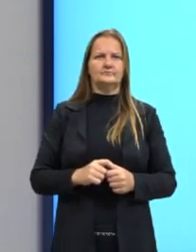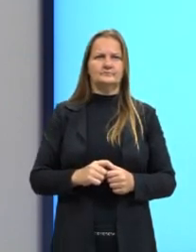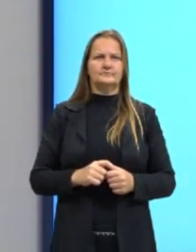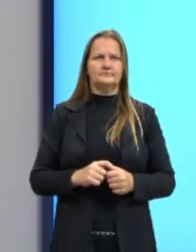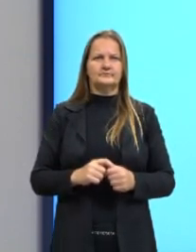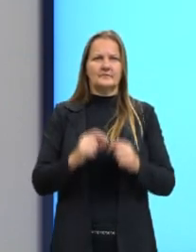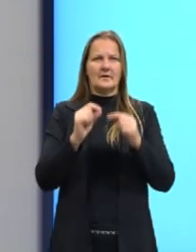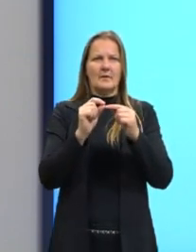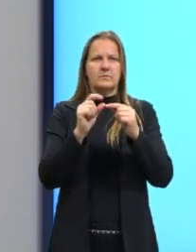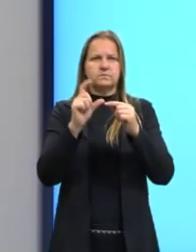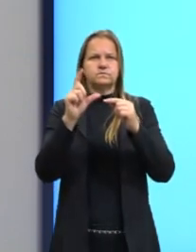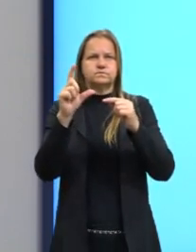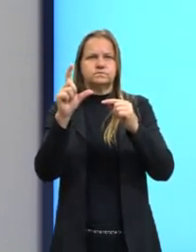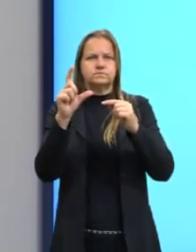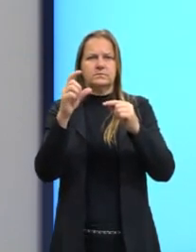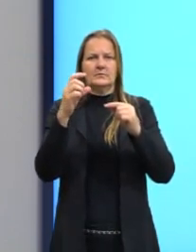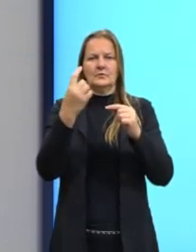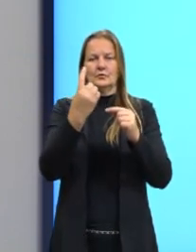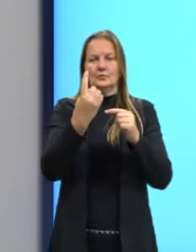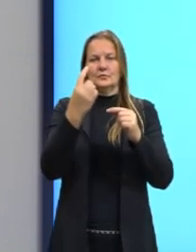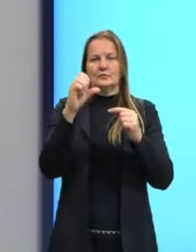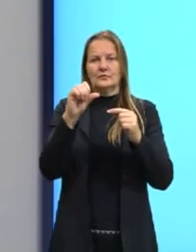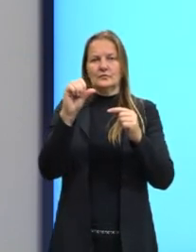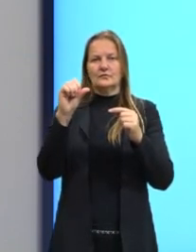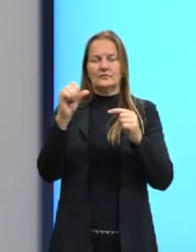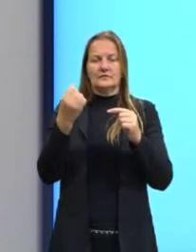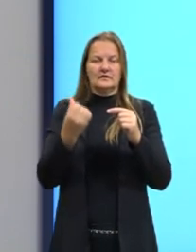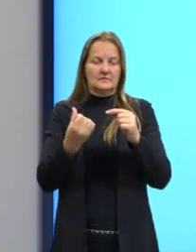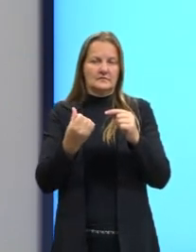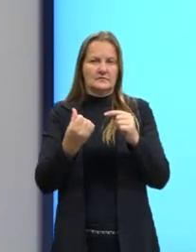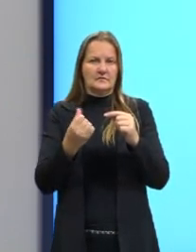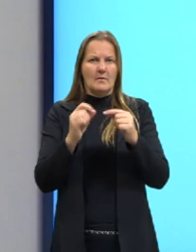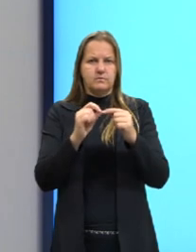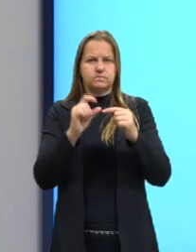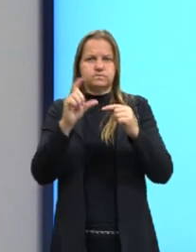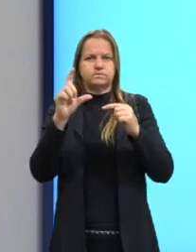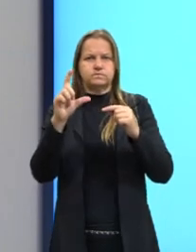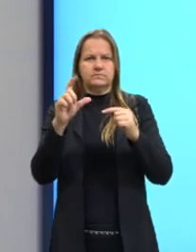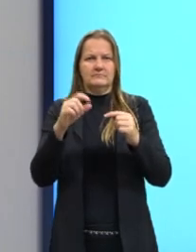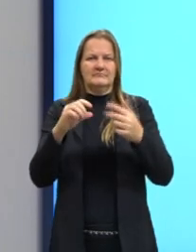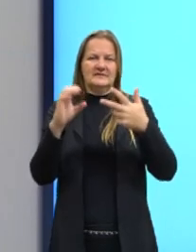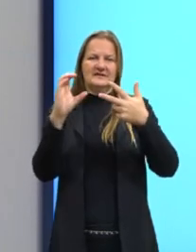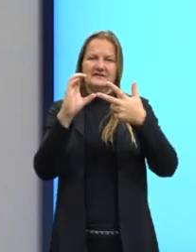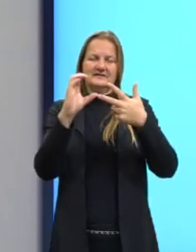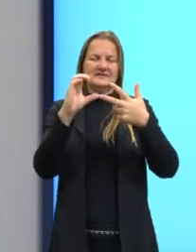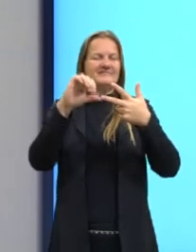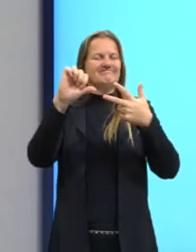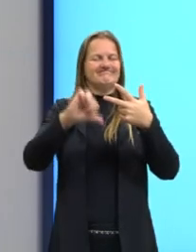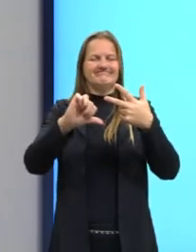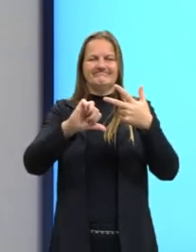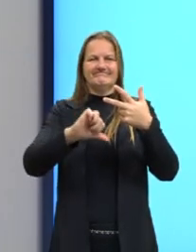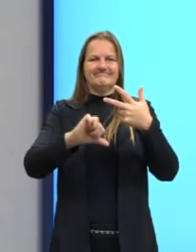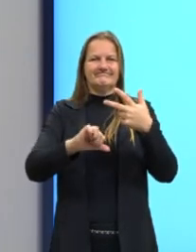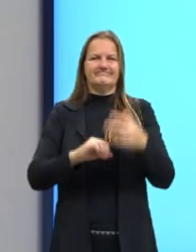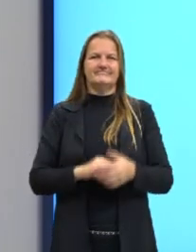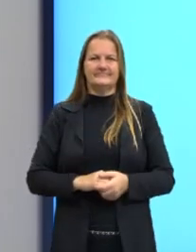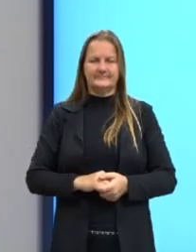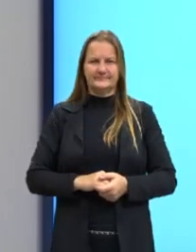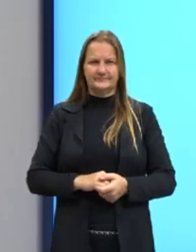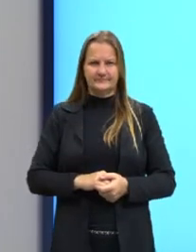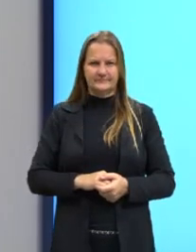período aqui esse período de 95 96 ouvir esse crescimento Então essa afirmação não condiz com uma